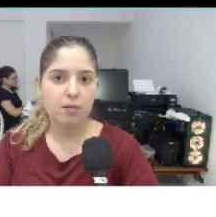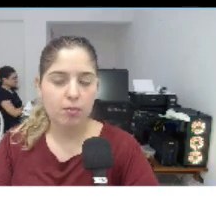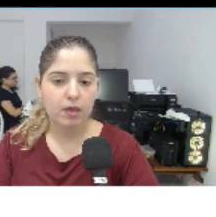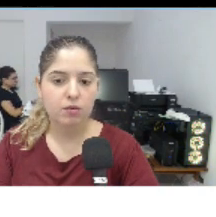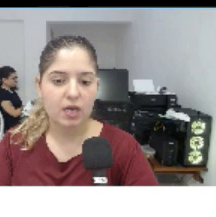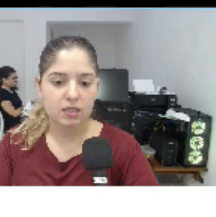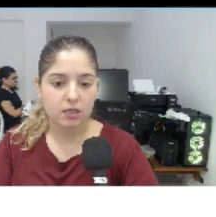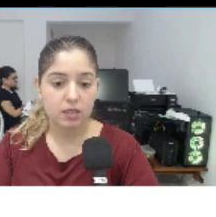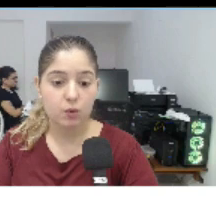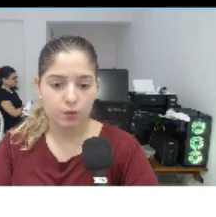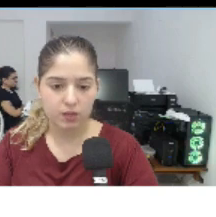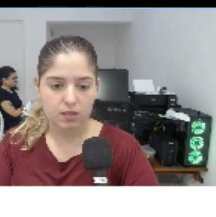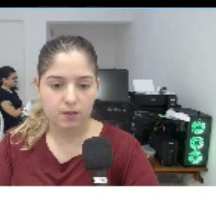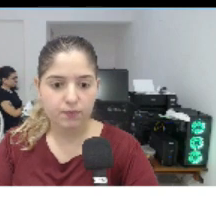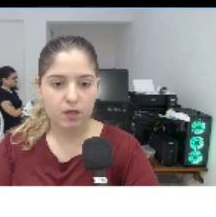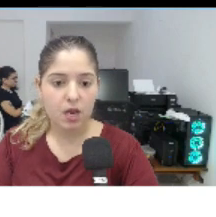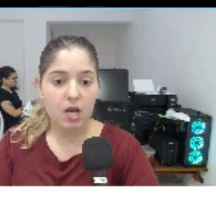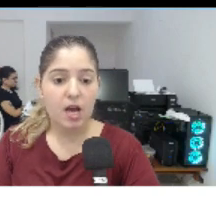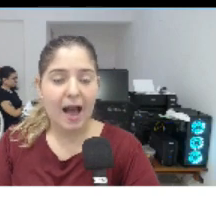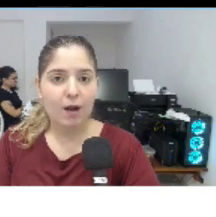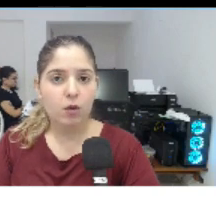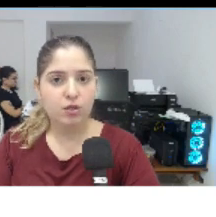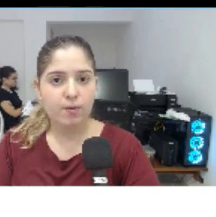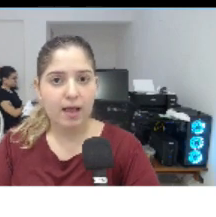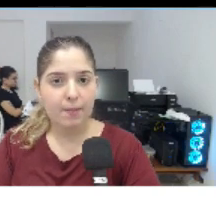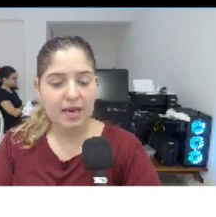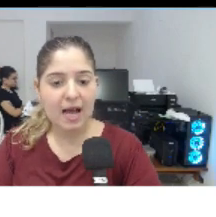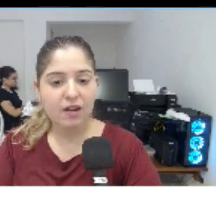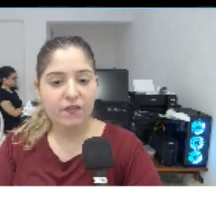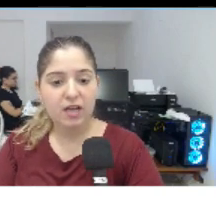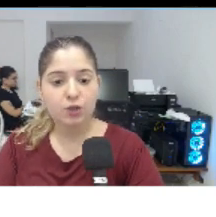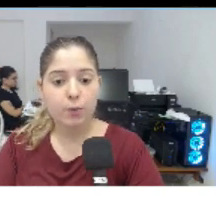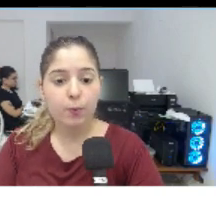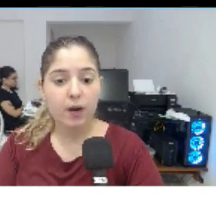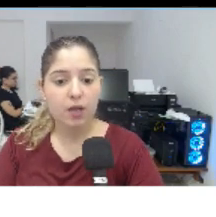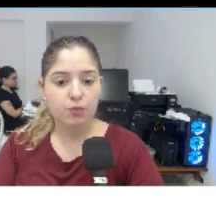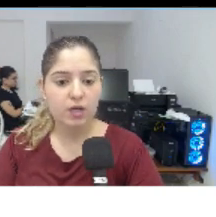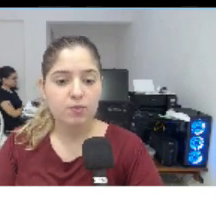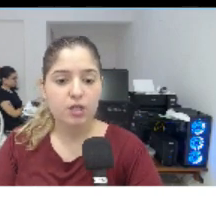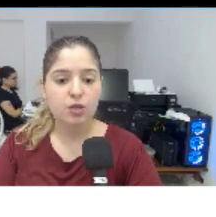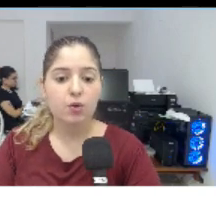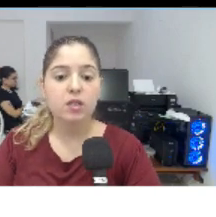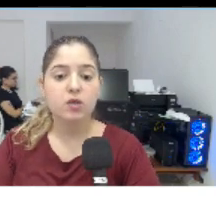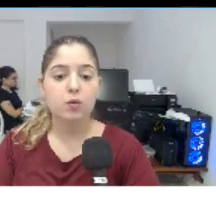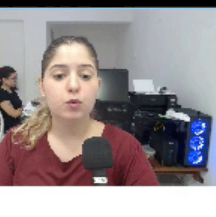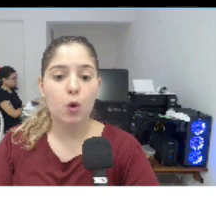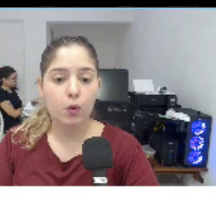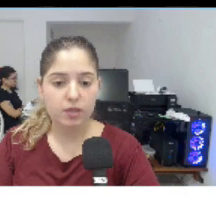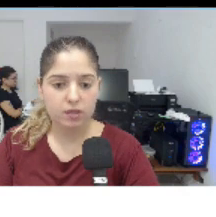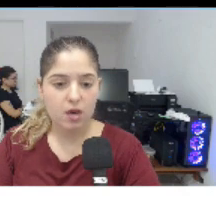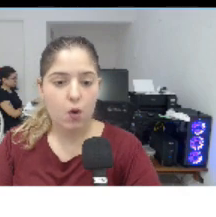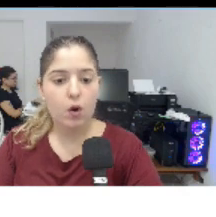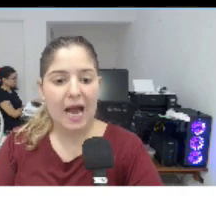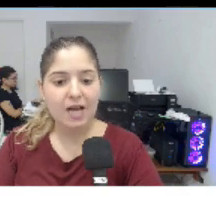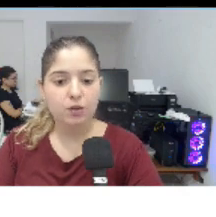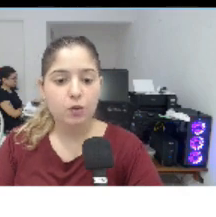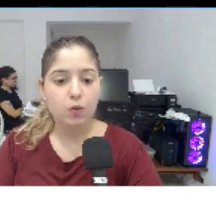ao recebimento destas denúncias. A coluna de Bela Megali fala sobre o plano do ex-ministro Anderson